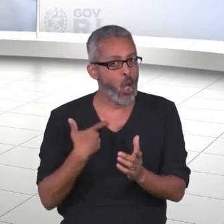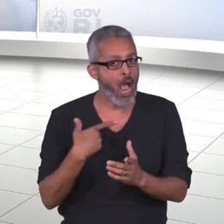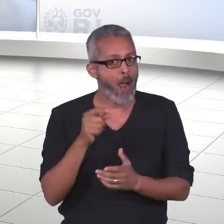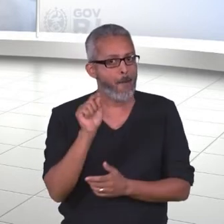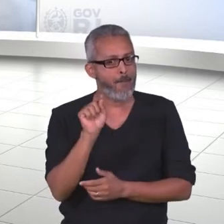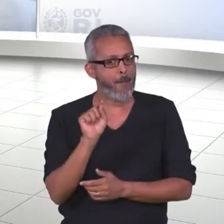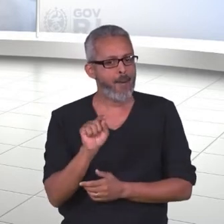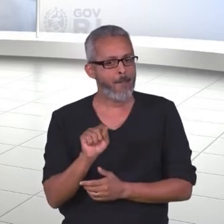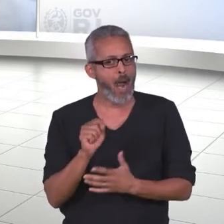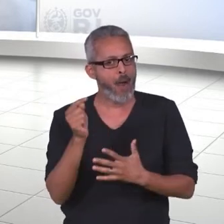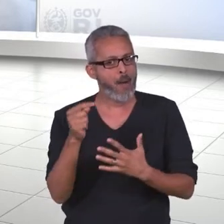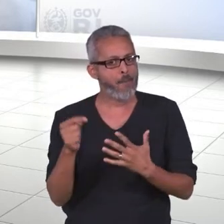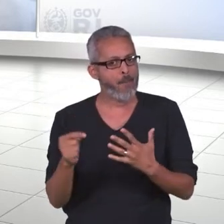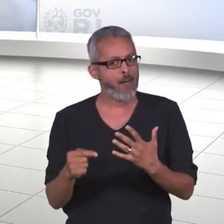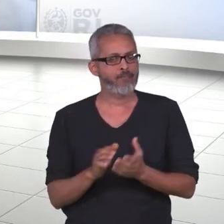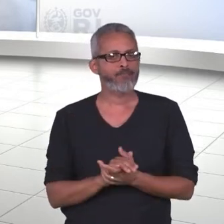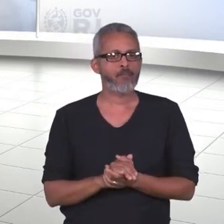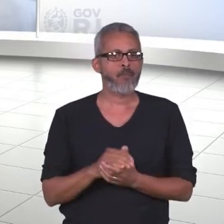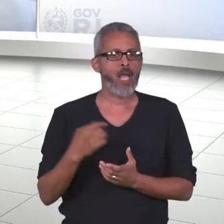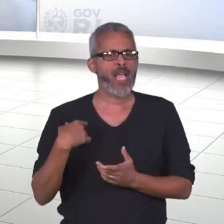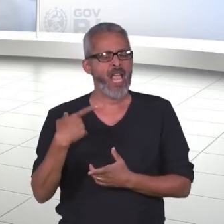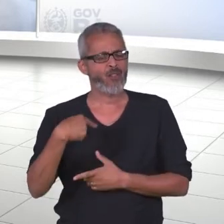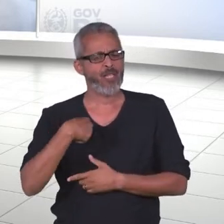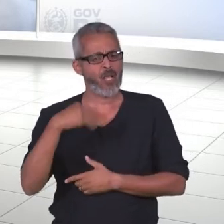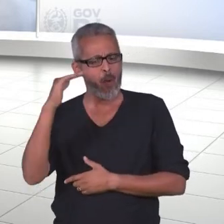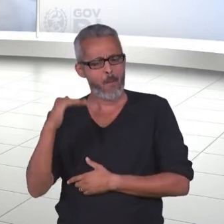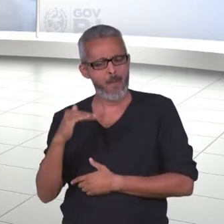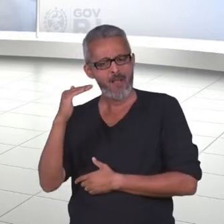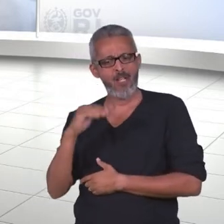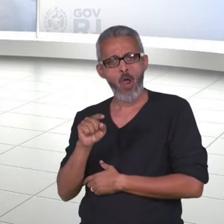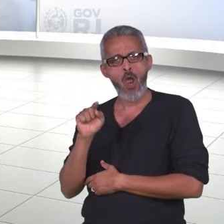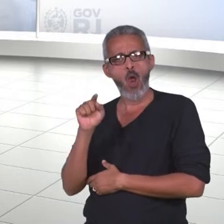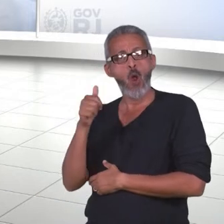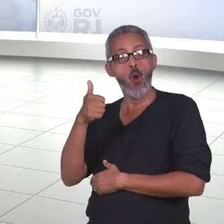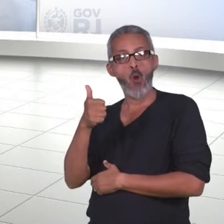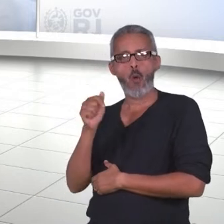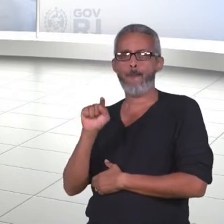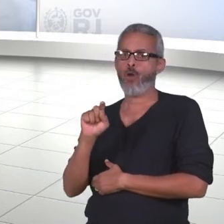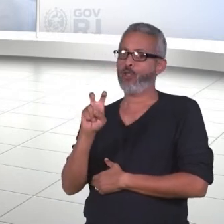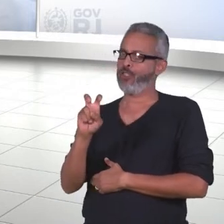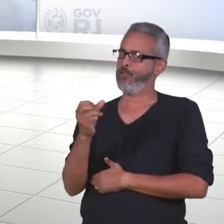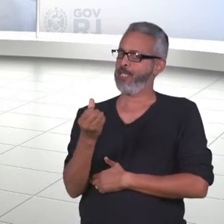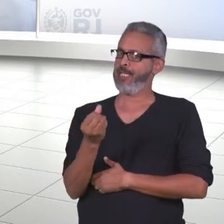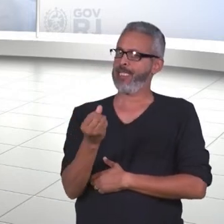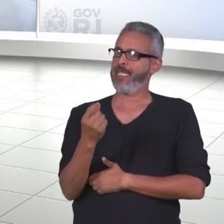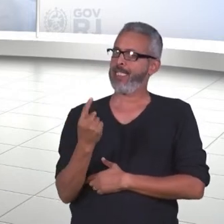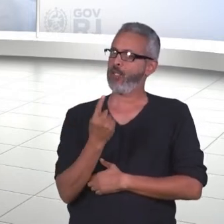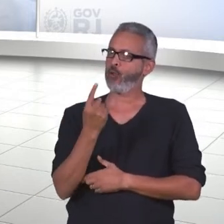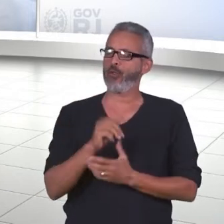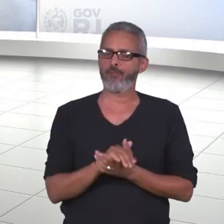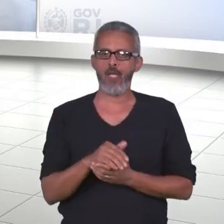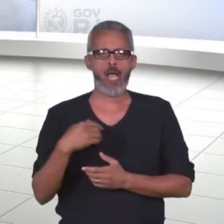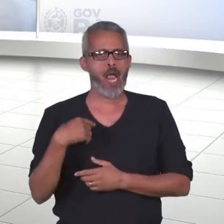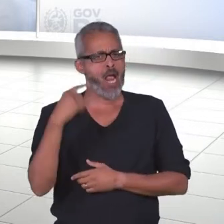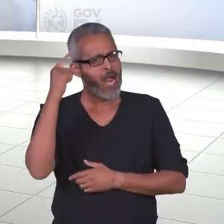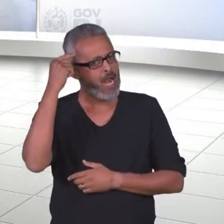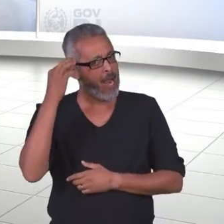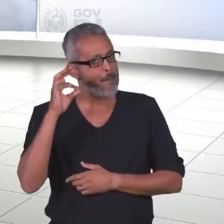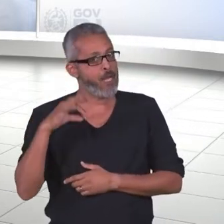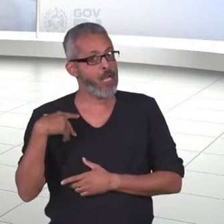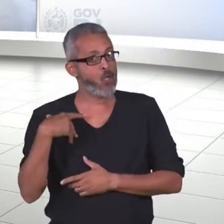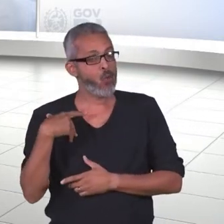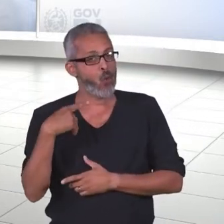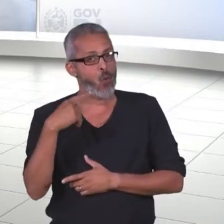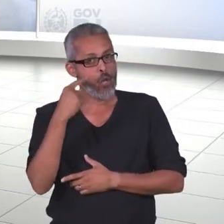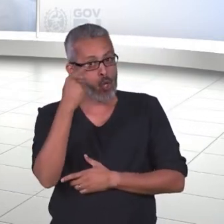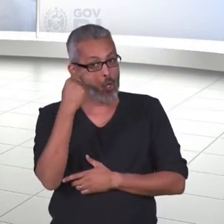escolha. Fisicamente, sou pequenininha, tenho apenas 1,56 m, tenho cabelos e